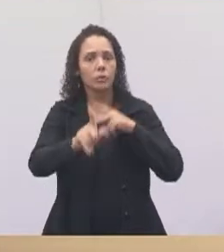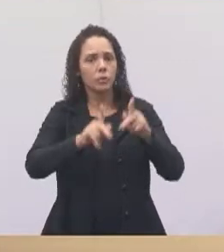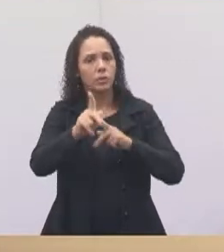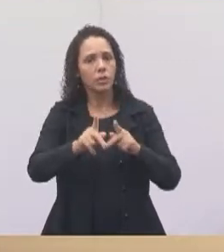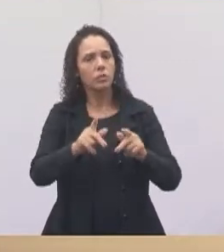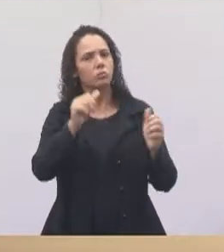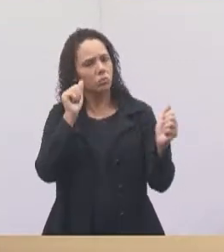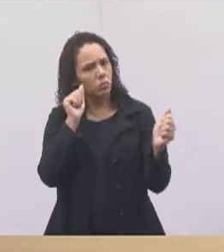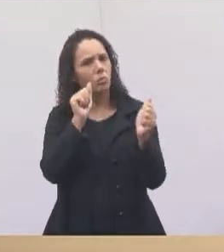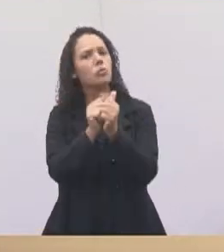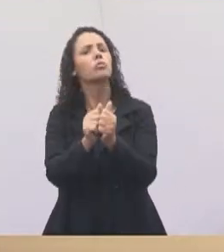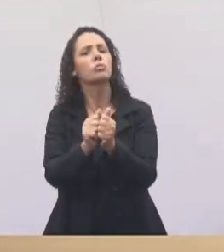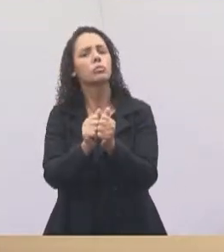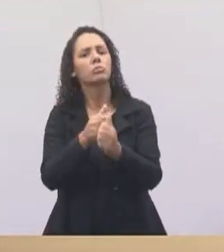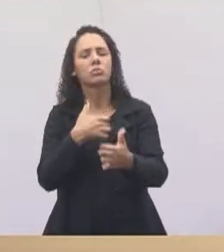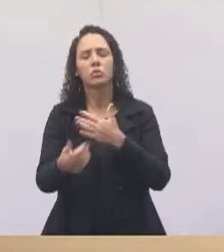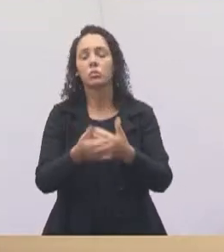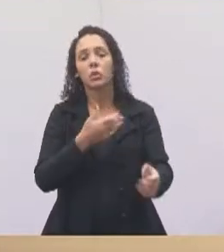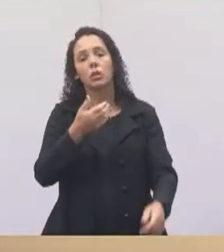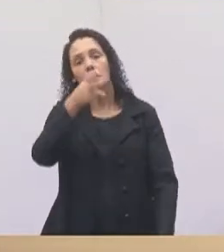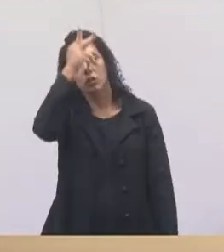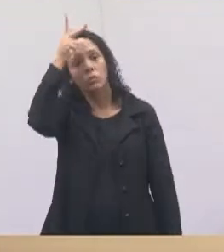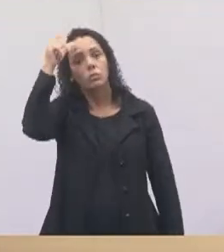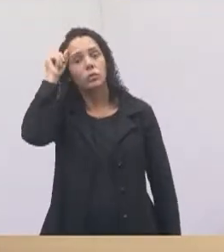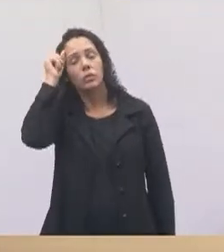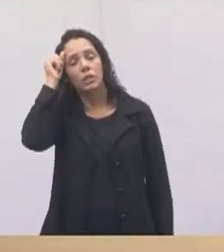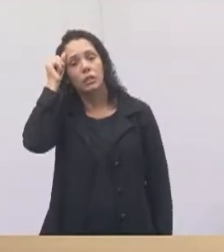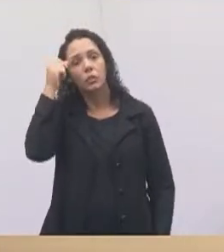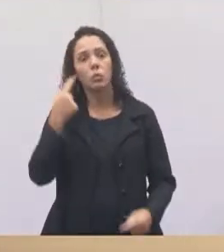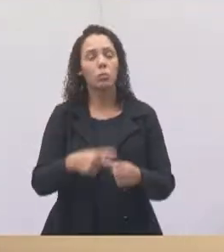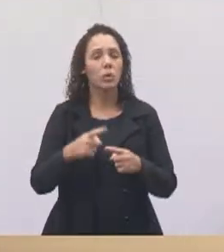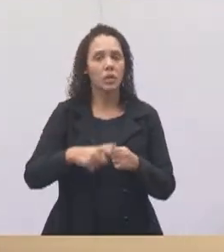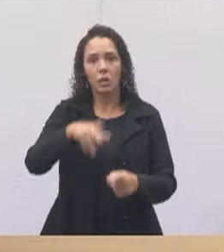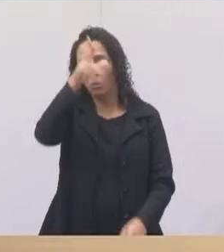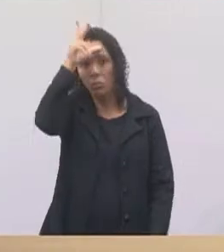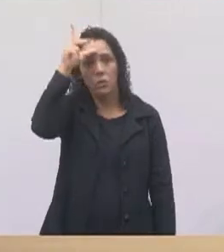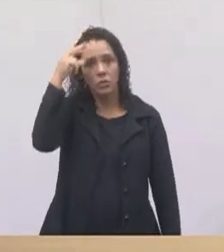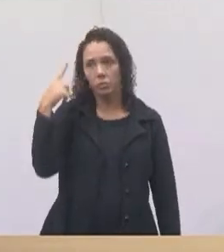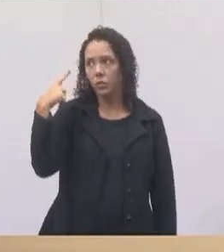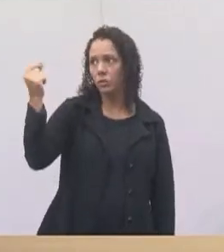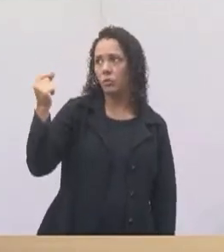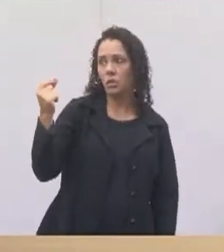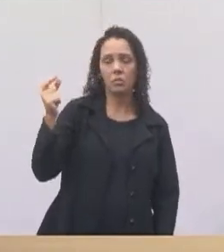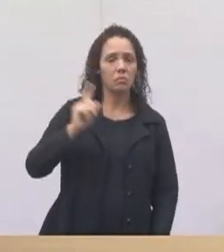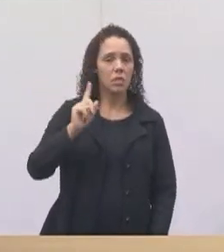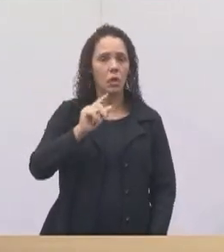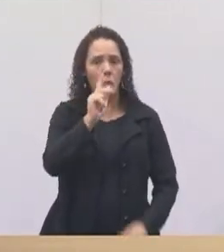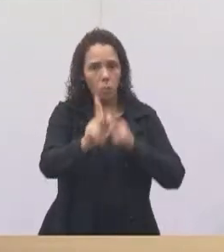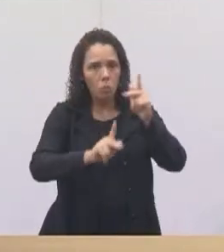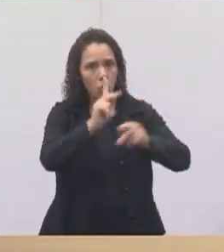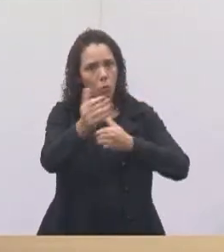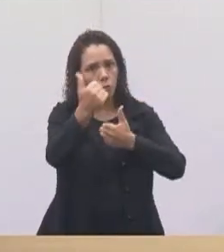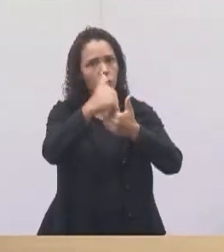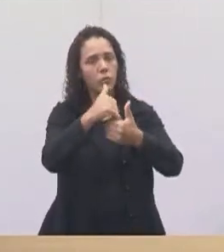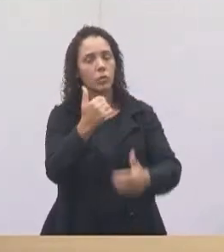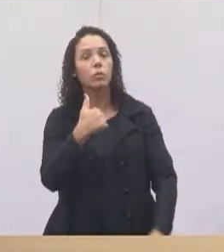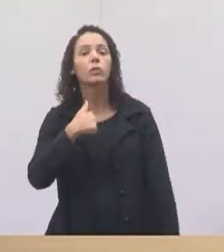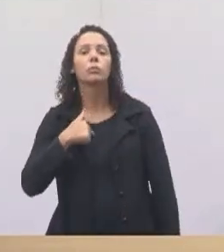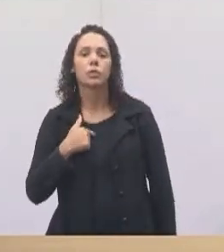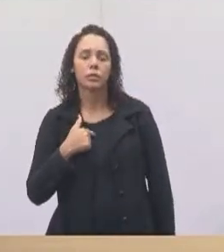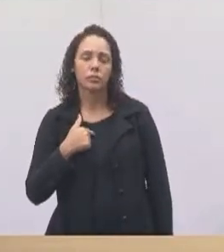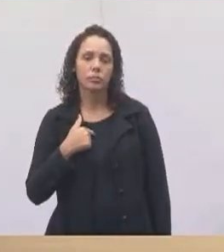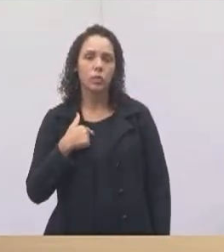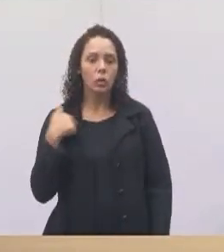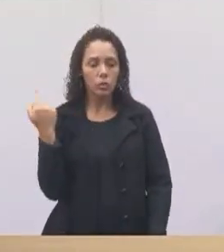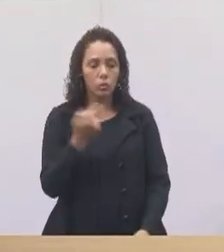juntos, independente de prefeito ou não, porque eu não fui eleito com o voto do prefeito. Respeito muito, estamos juntos, trabalhando firme